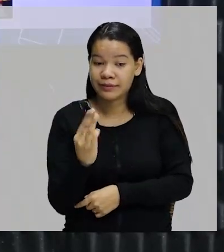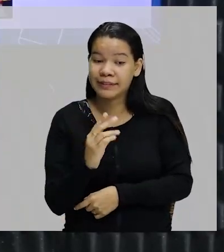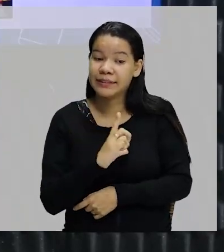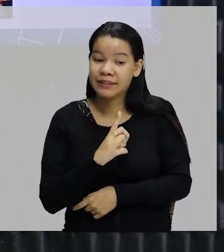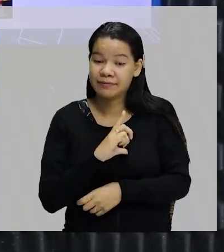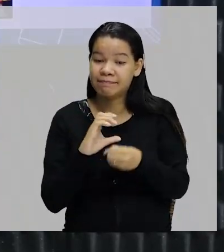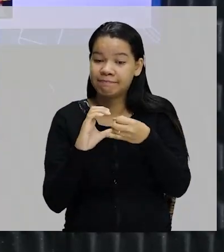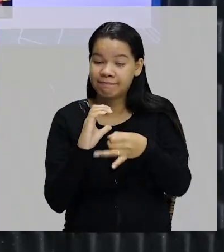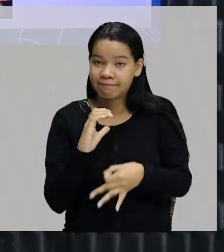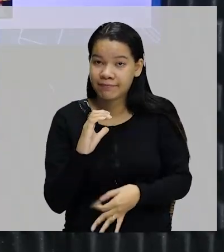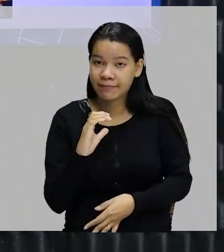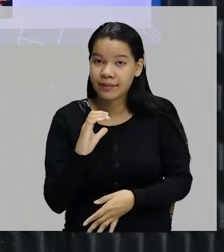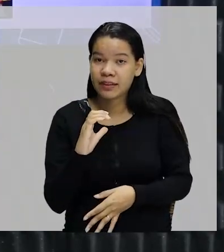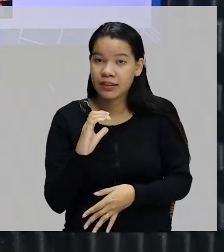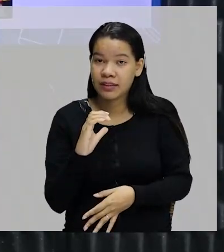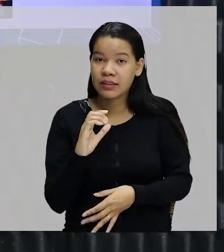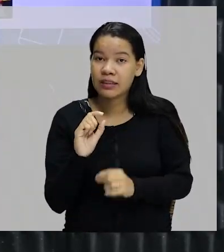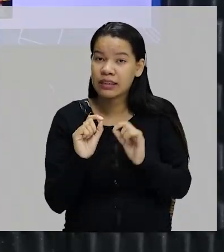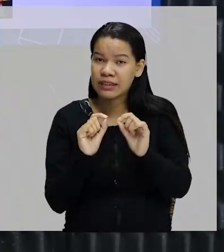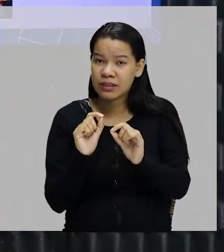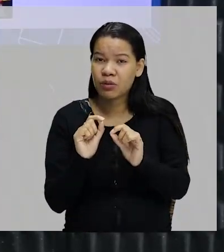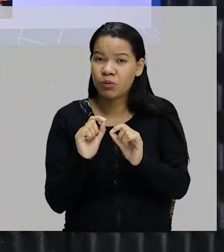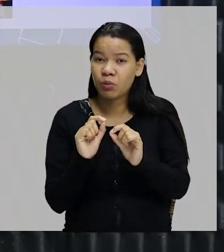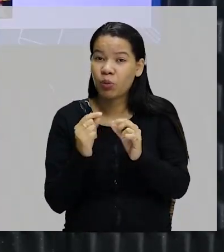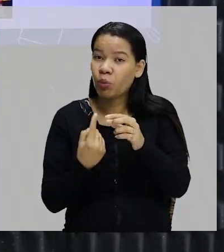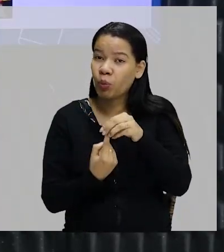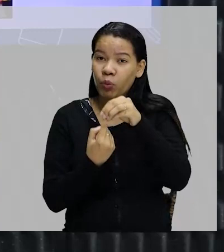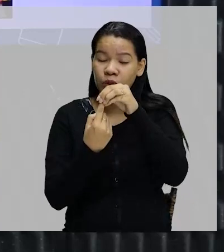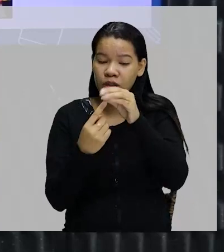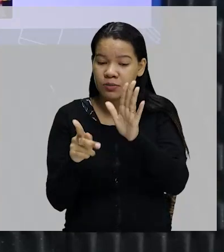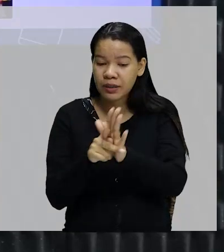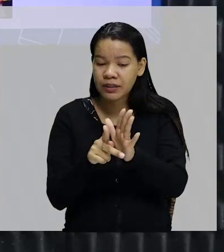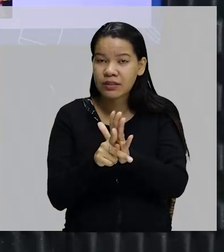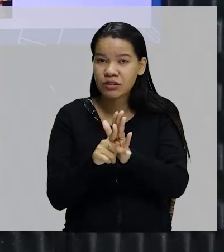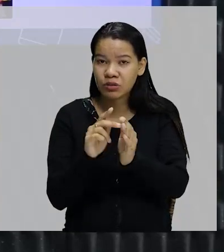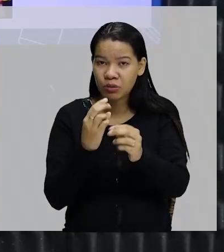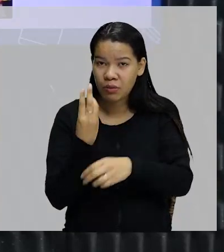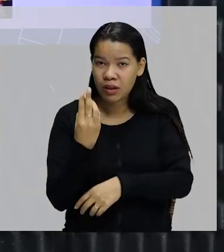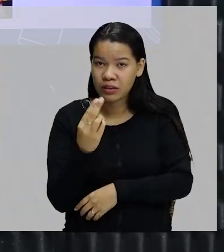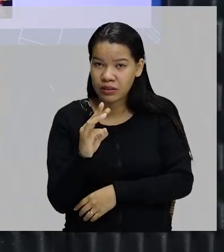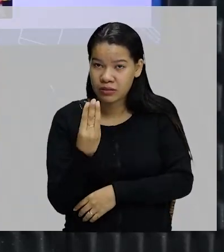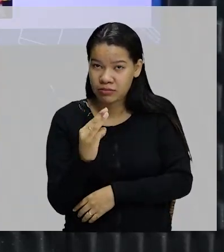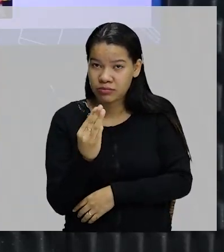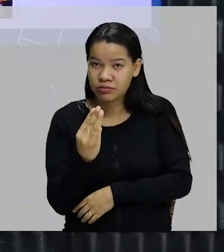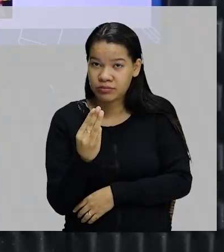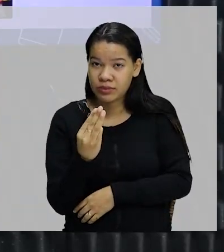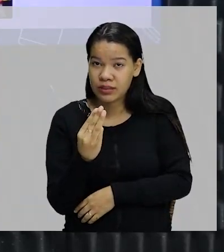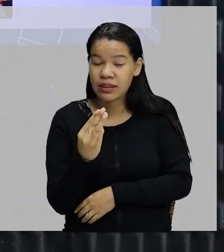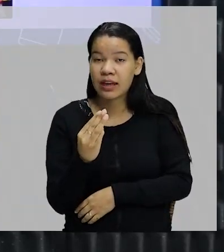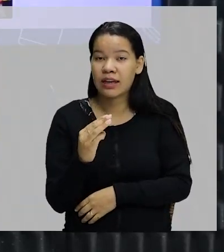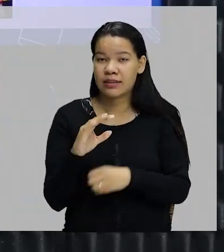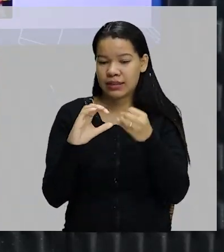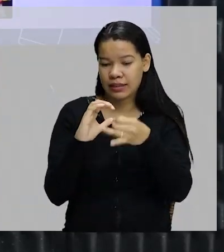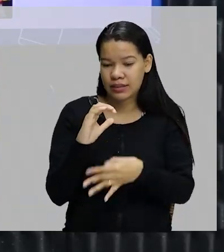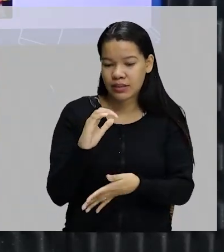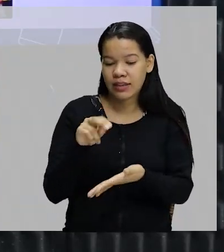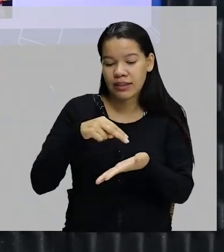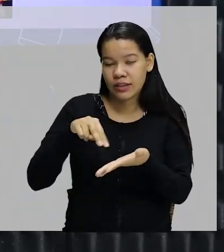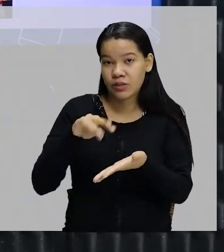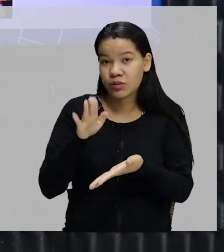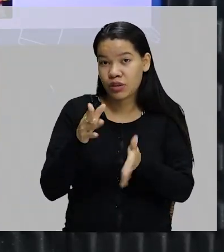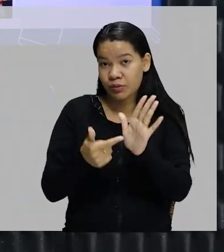algumas características que são bem peculiares, que são nossas. Daquelas classificações da dança que eu trouxe para vocês, que elas se